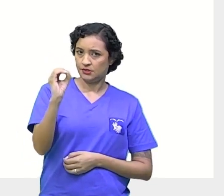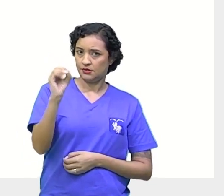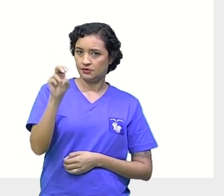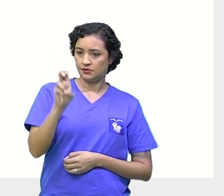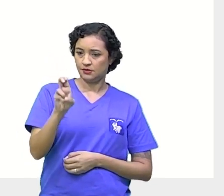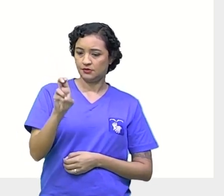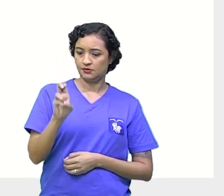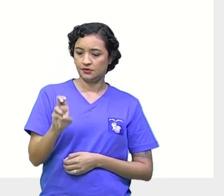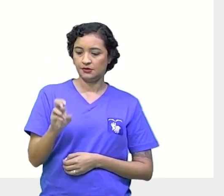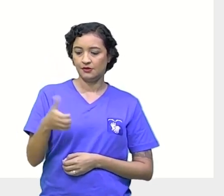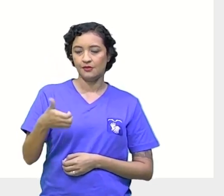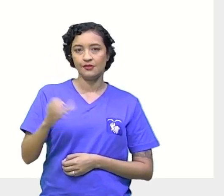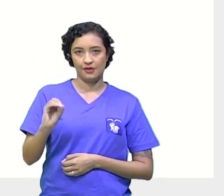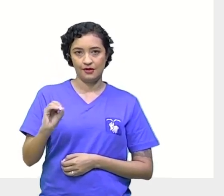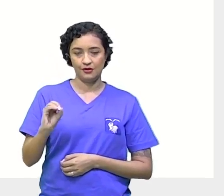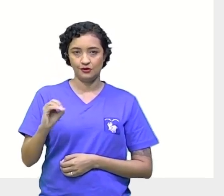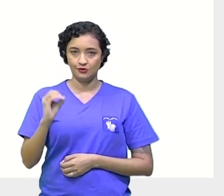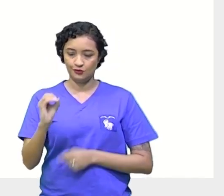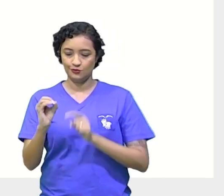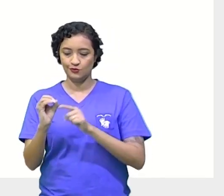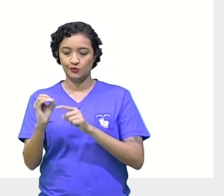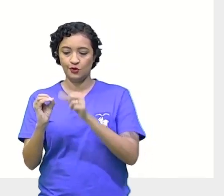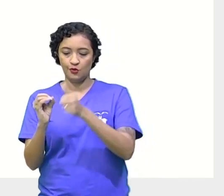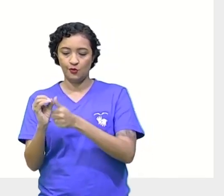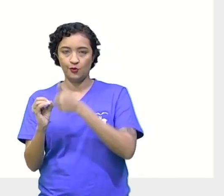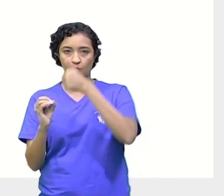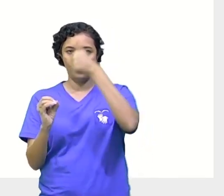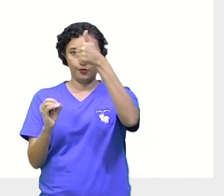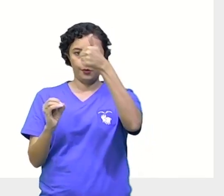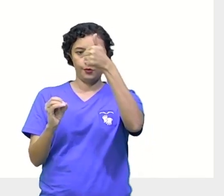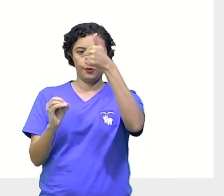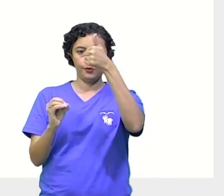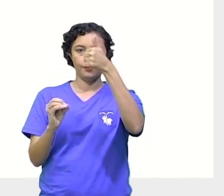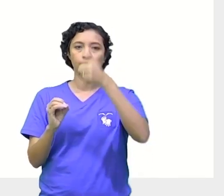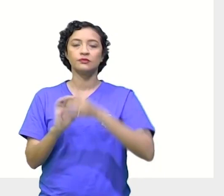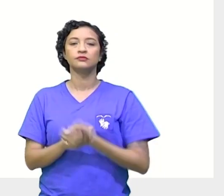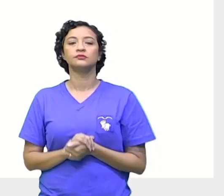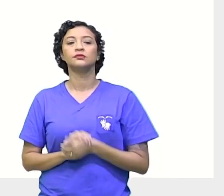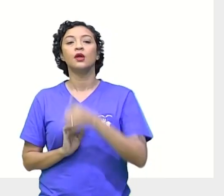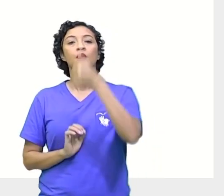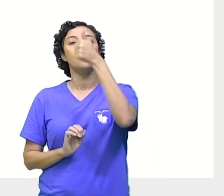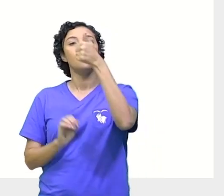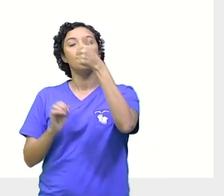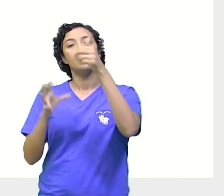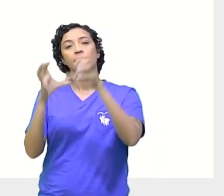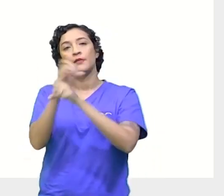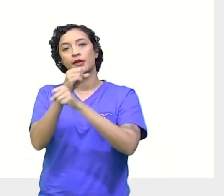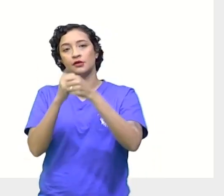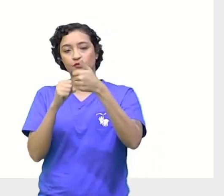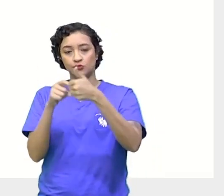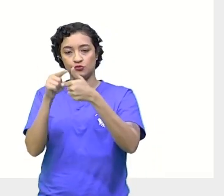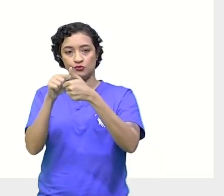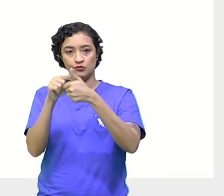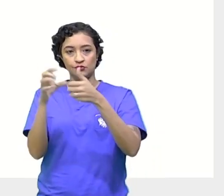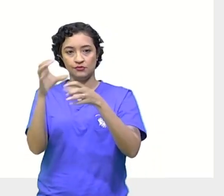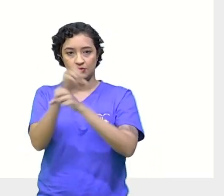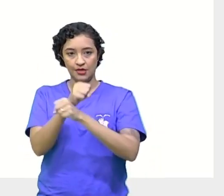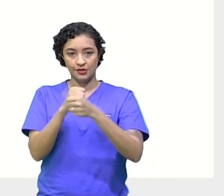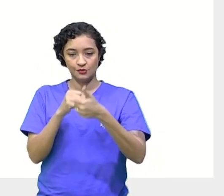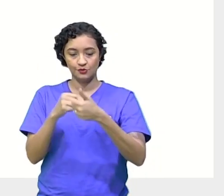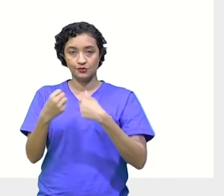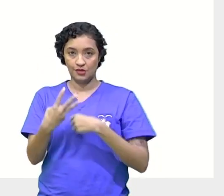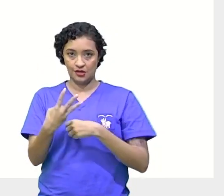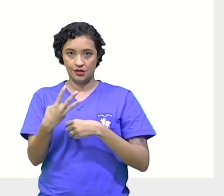5 + 5 10 sob um então nós temos um mais 12 com mais